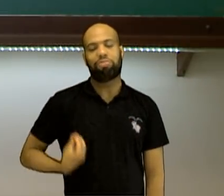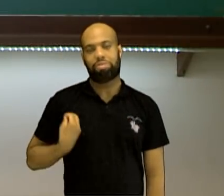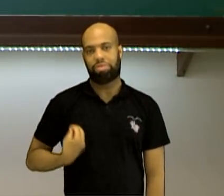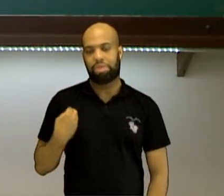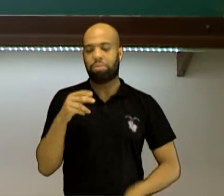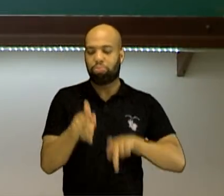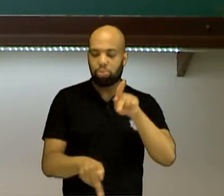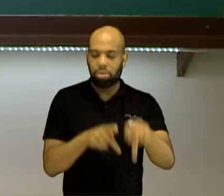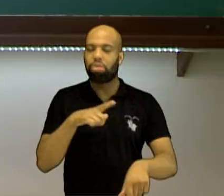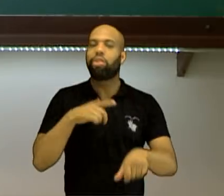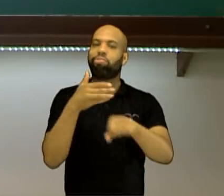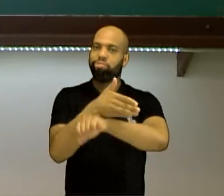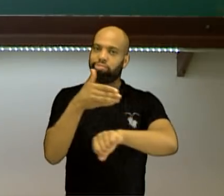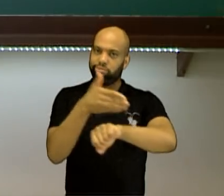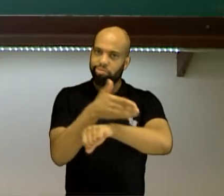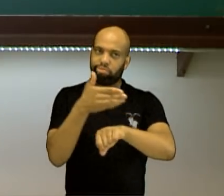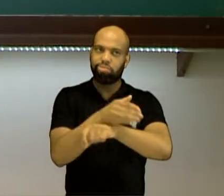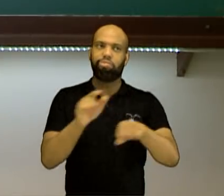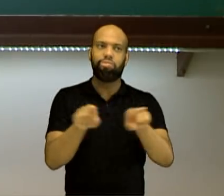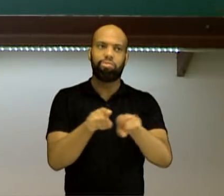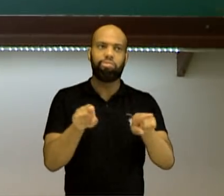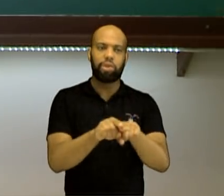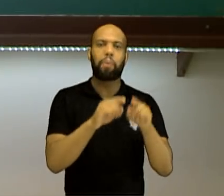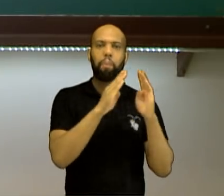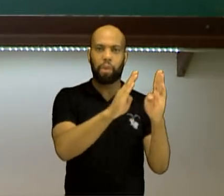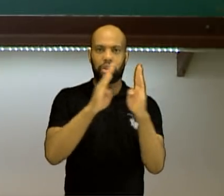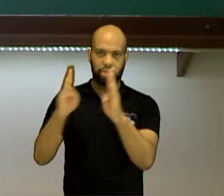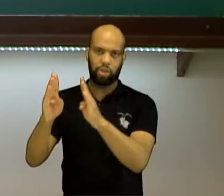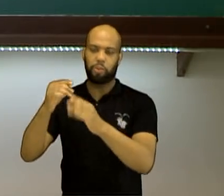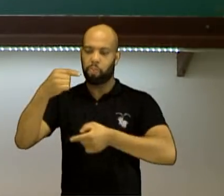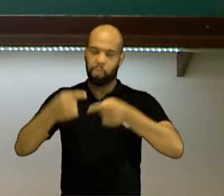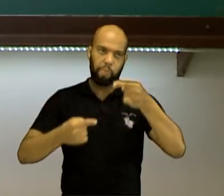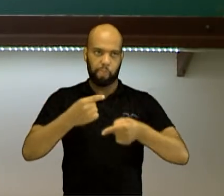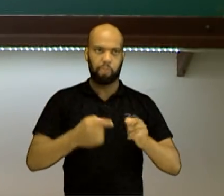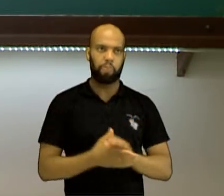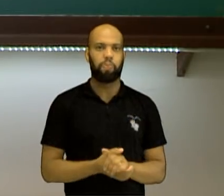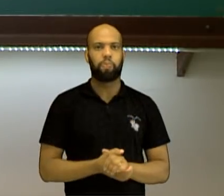que participar desses processos políticos.